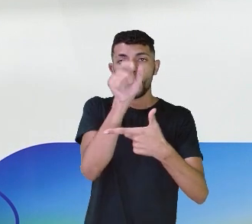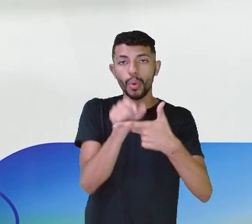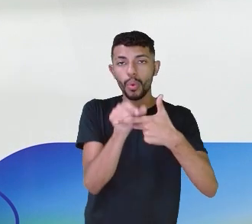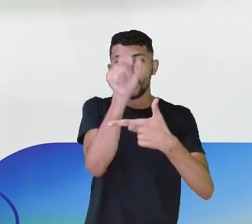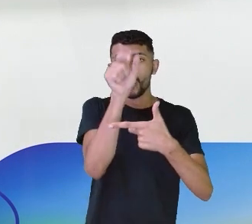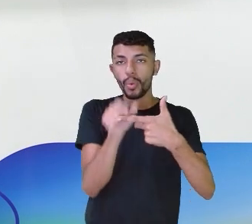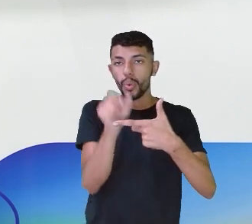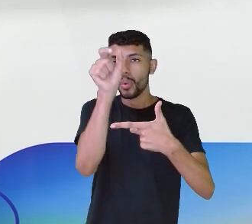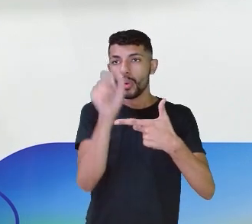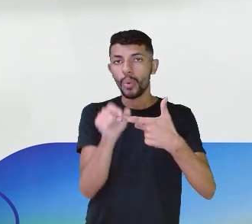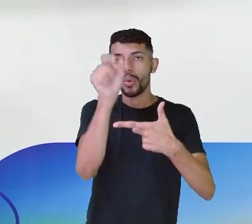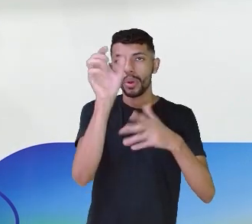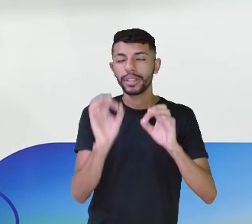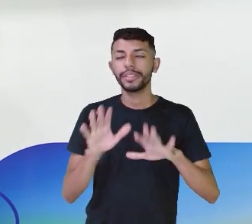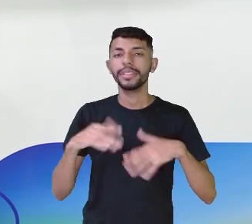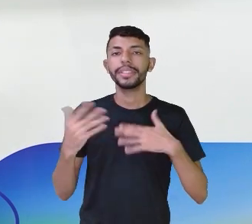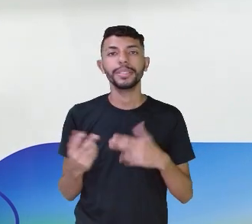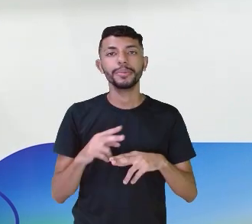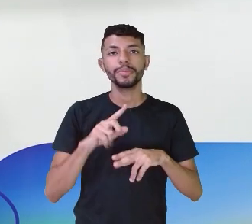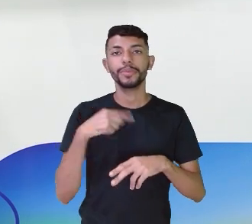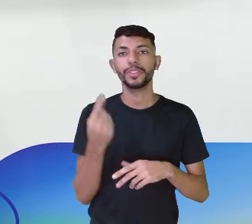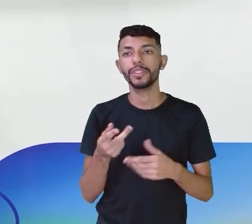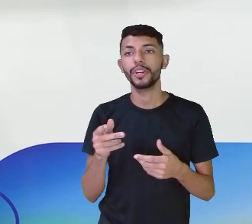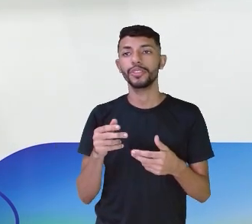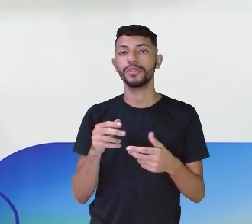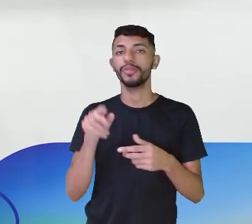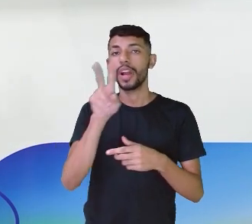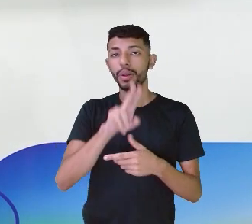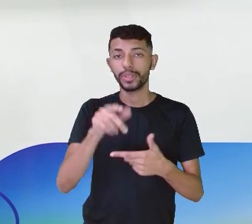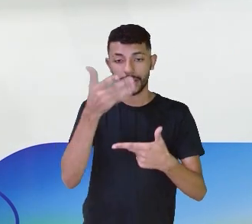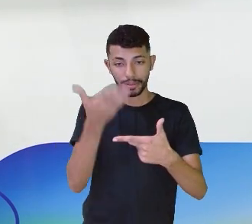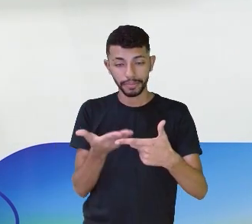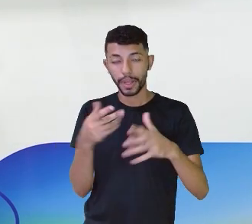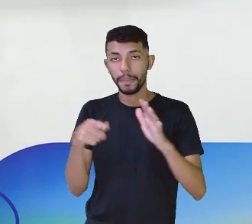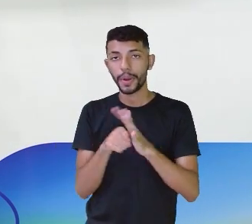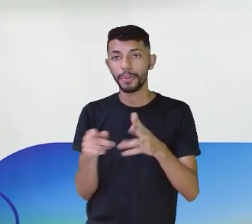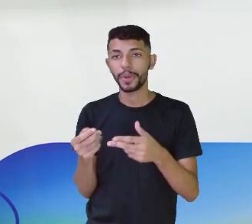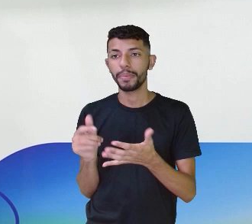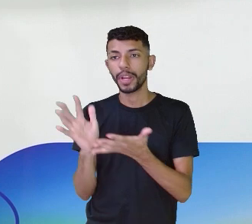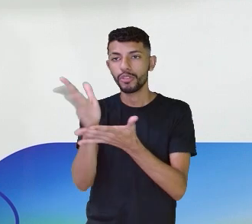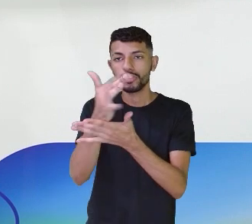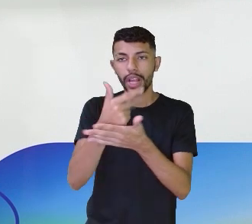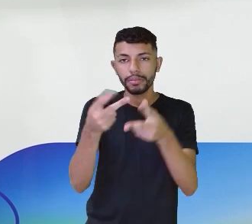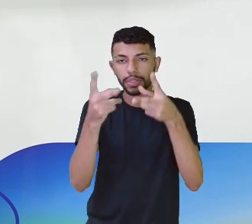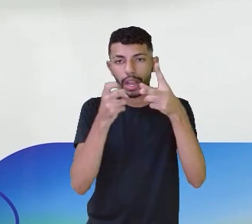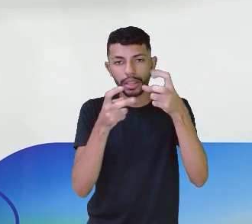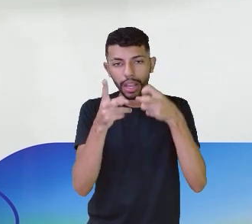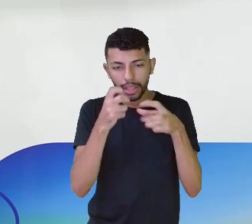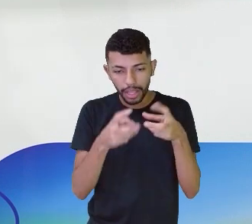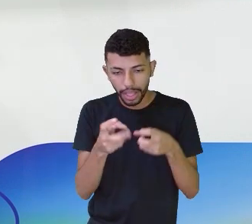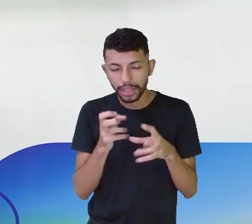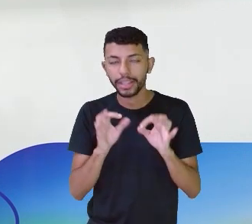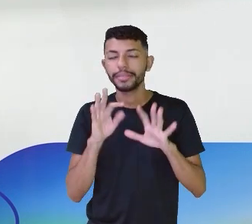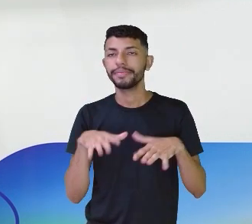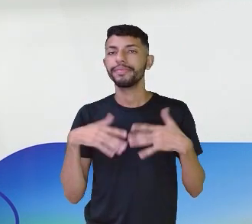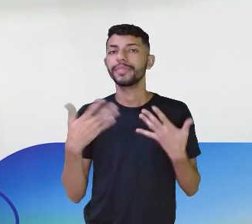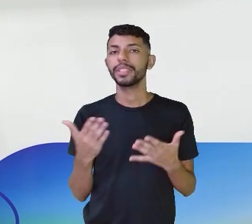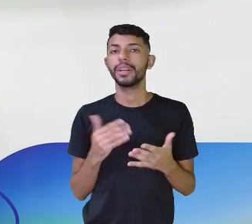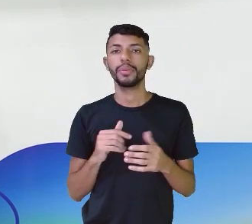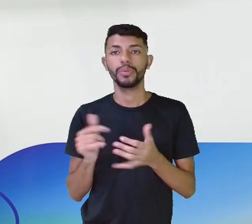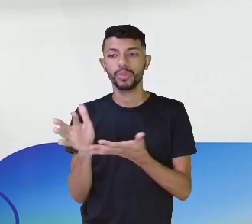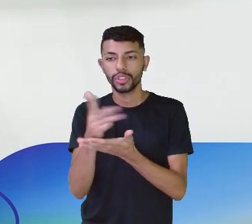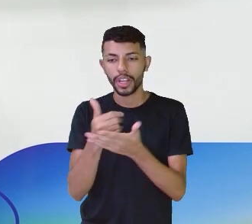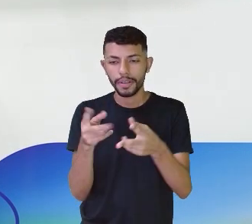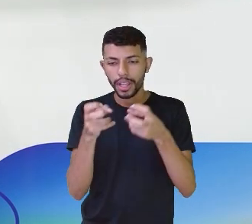partir do gráfico de barra que a gente vai fazer a interpretação de dados. Quando eu começar a fazer a interpretação de dados, eu vou fazer